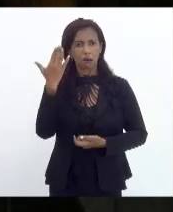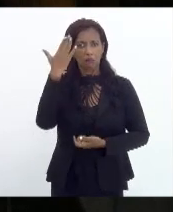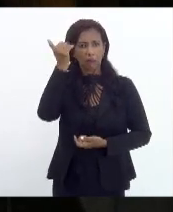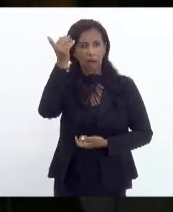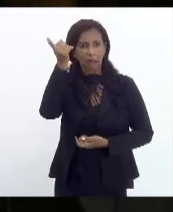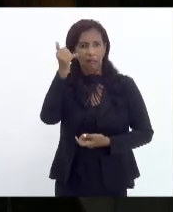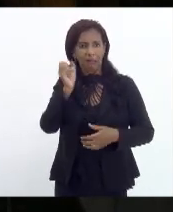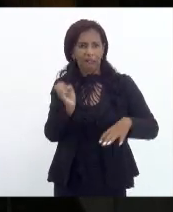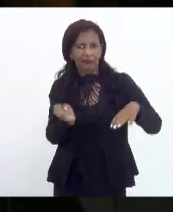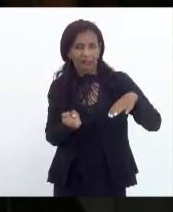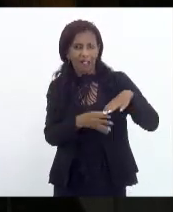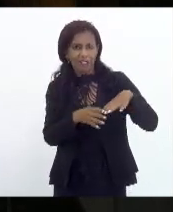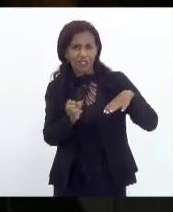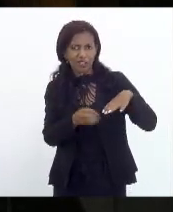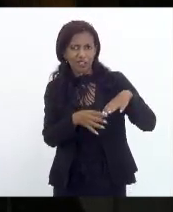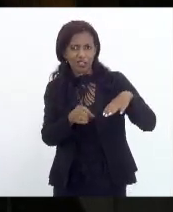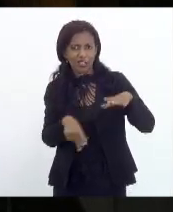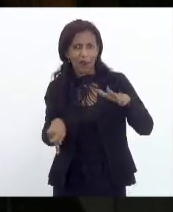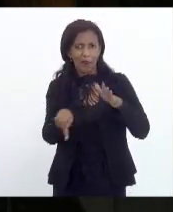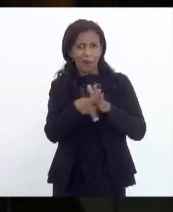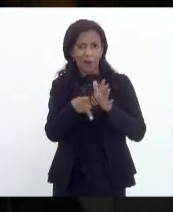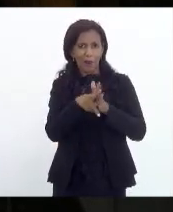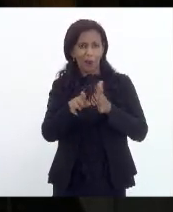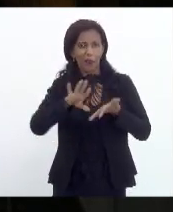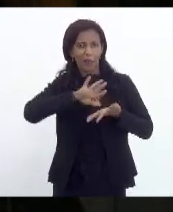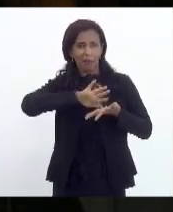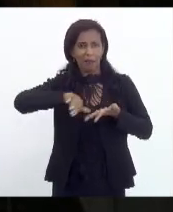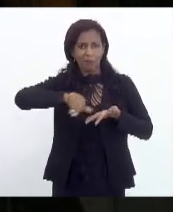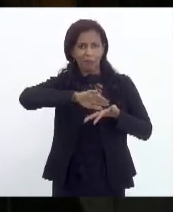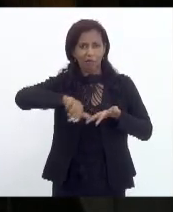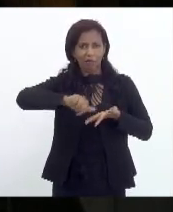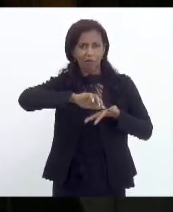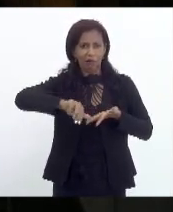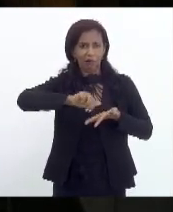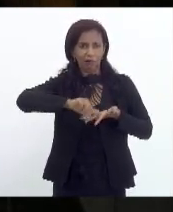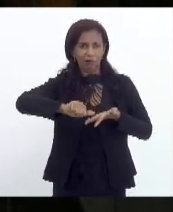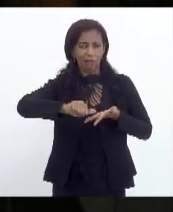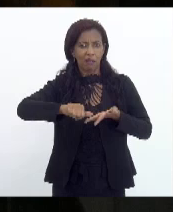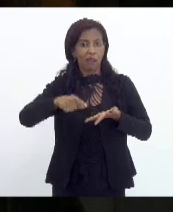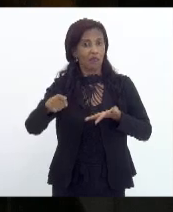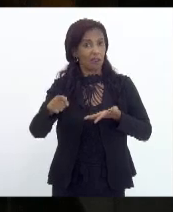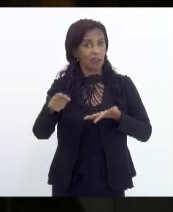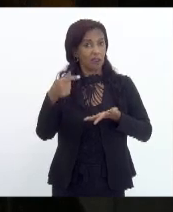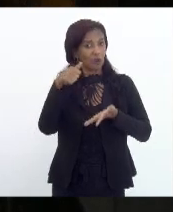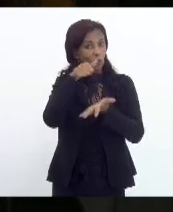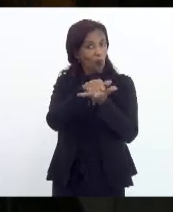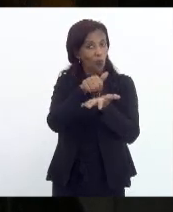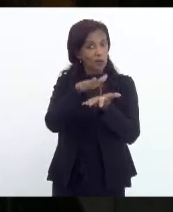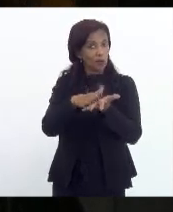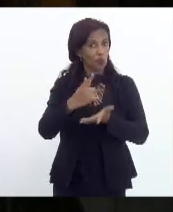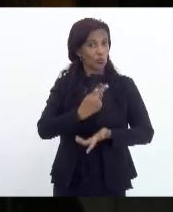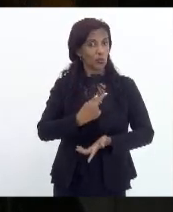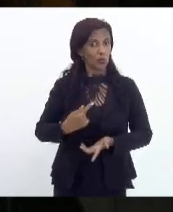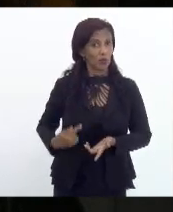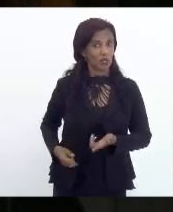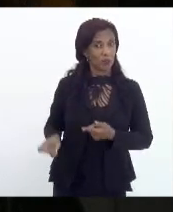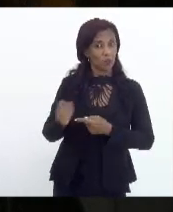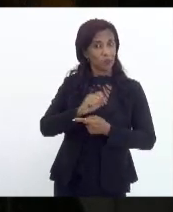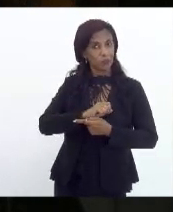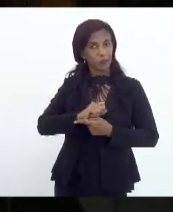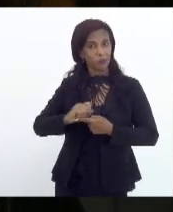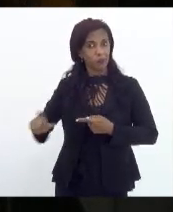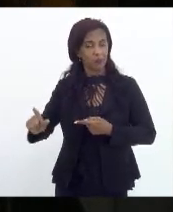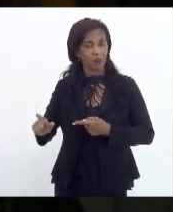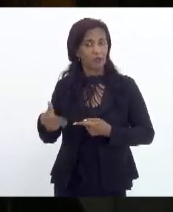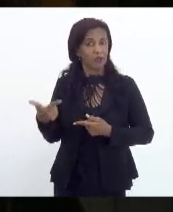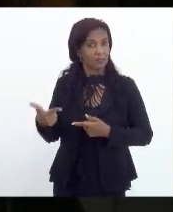caixinha da propina o que levou à cassação do governador que